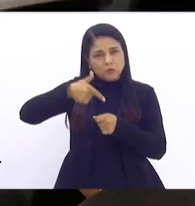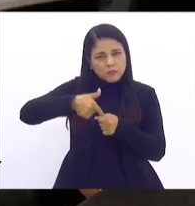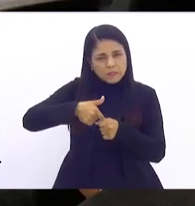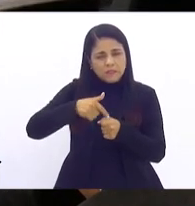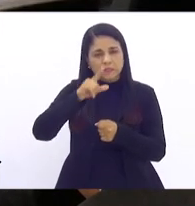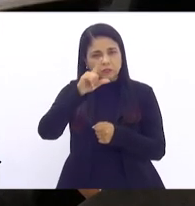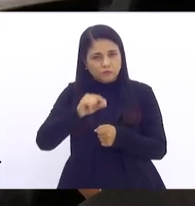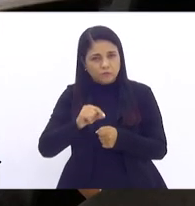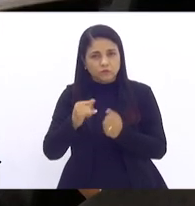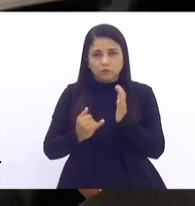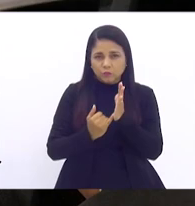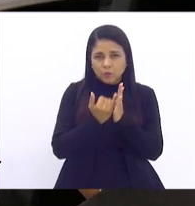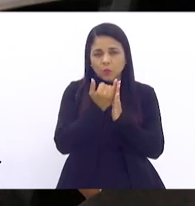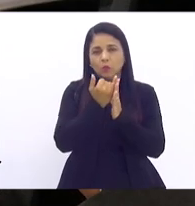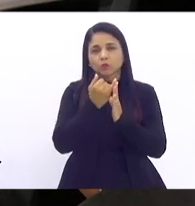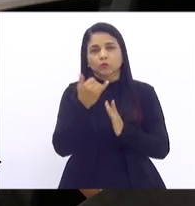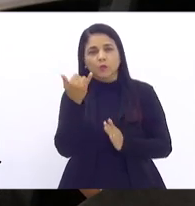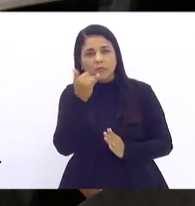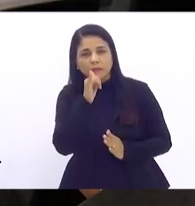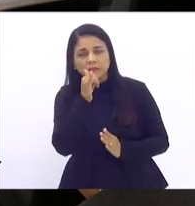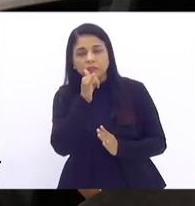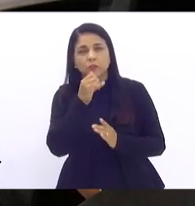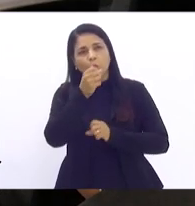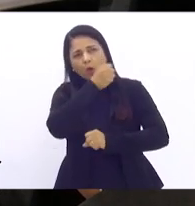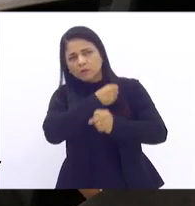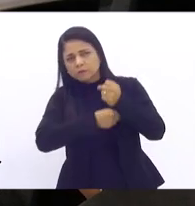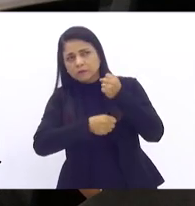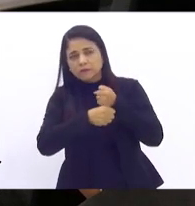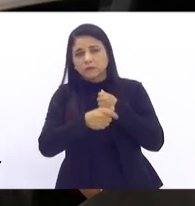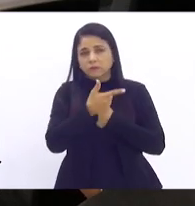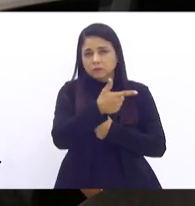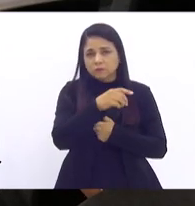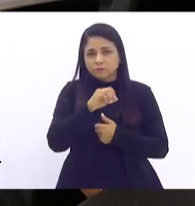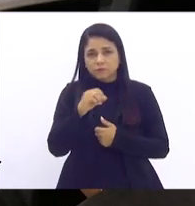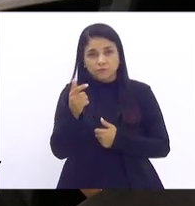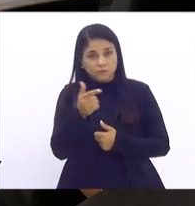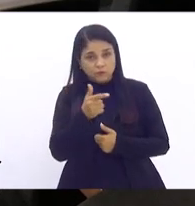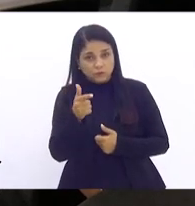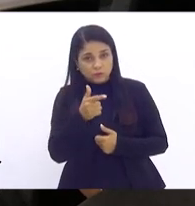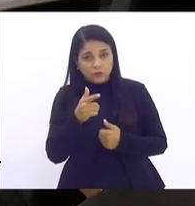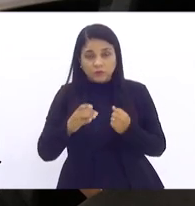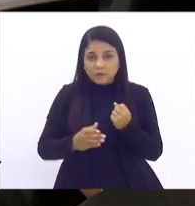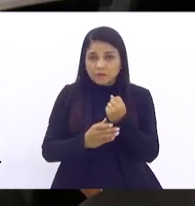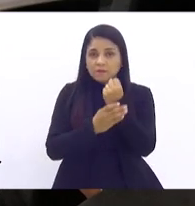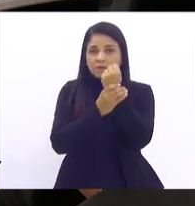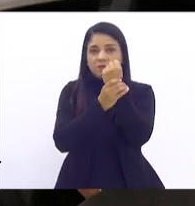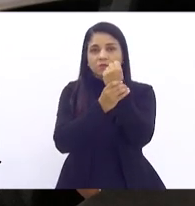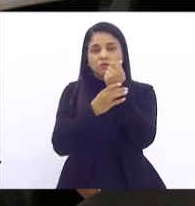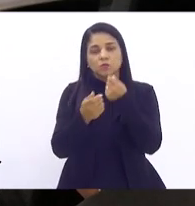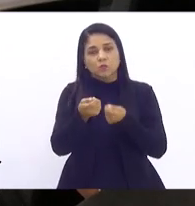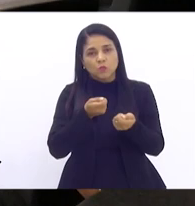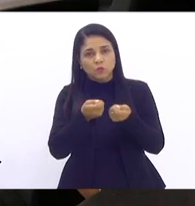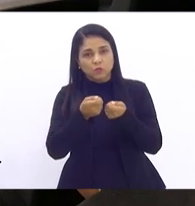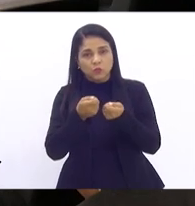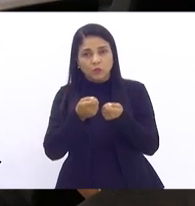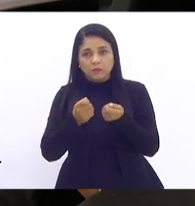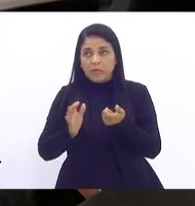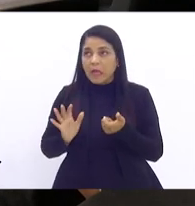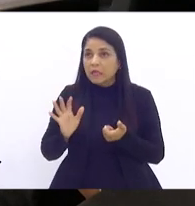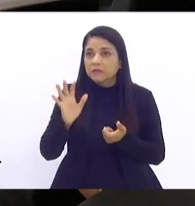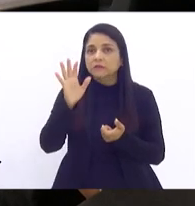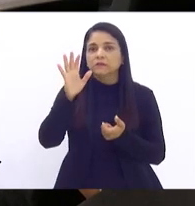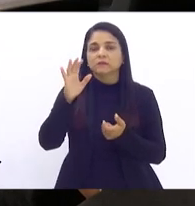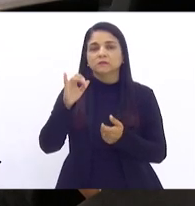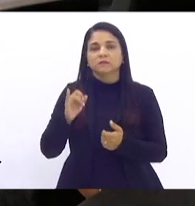e foi aquilo no ano passado em 2022 que garantir inclusive o controle da inflação e